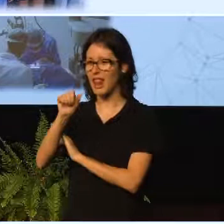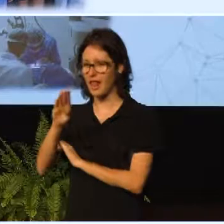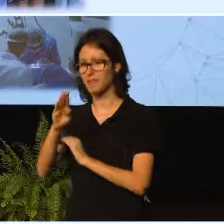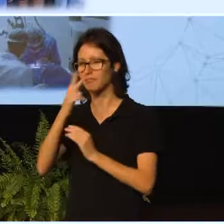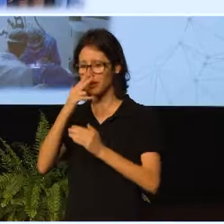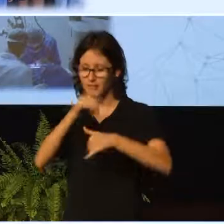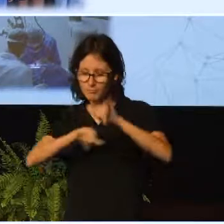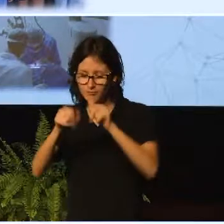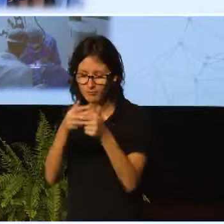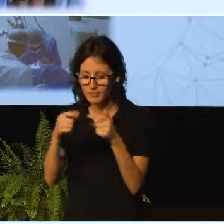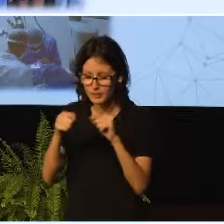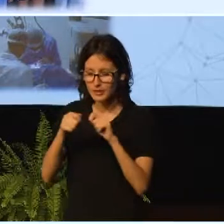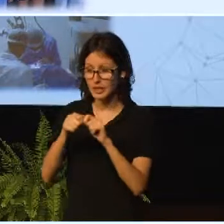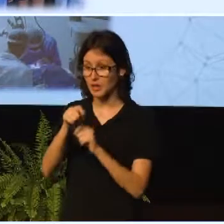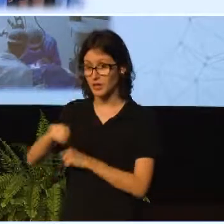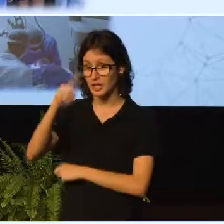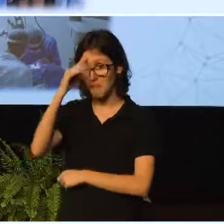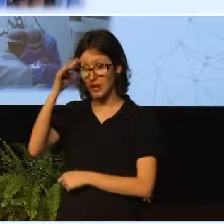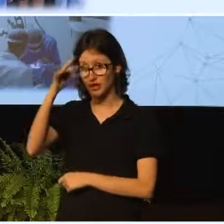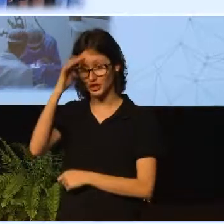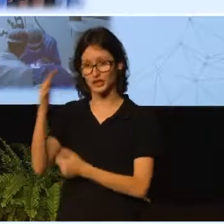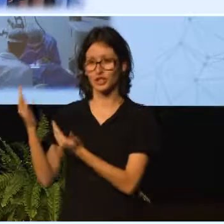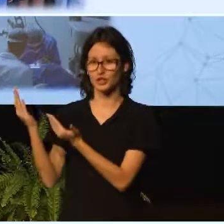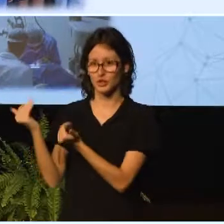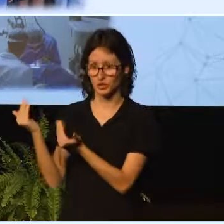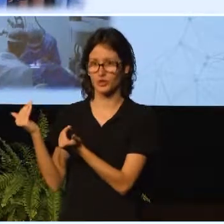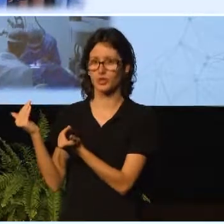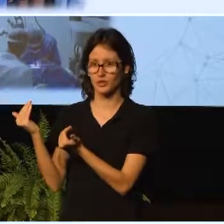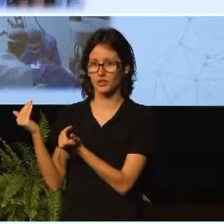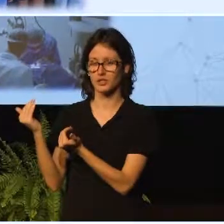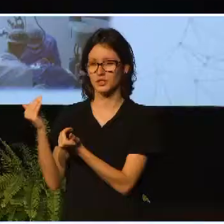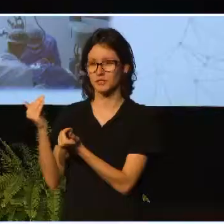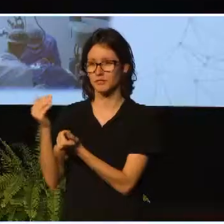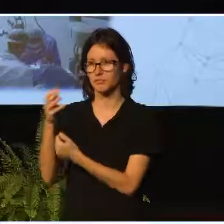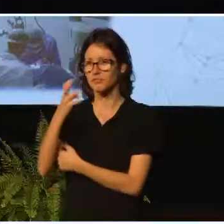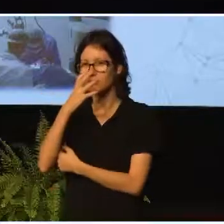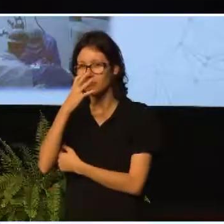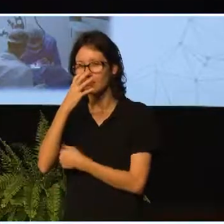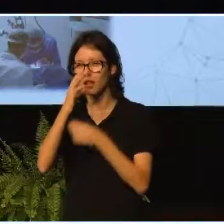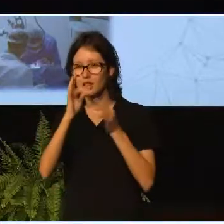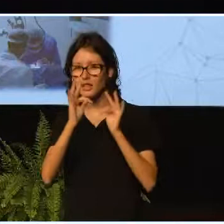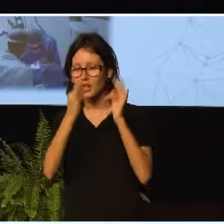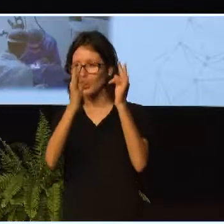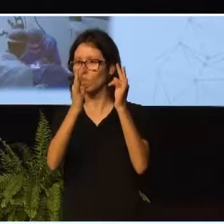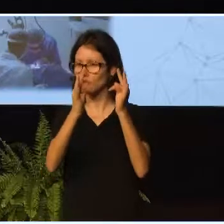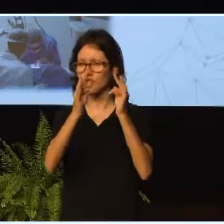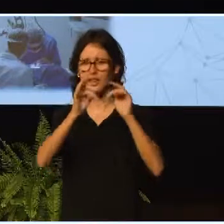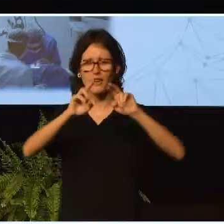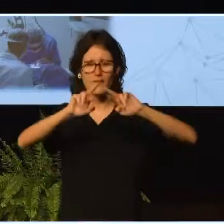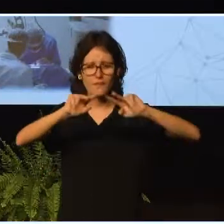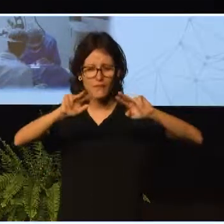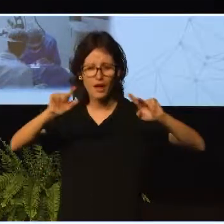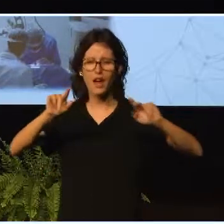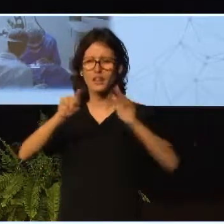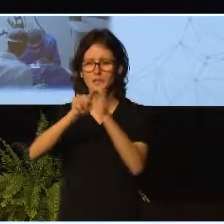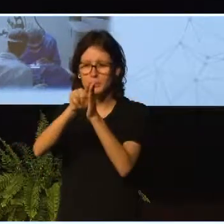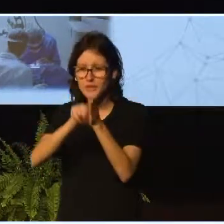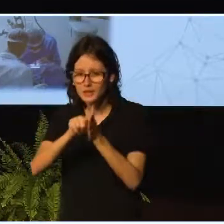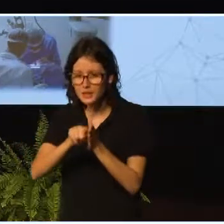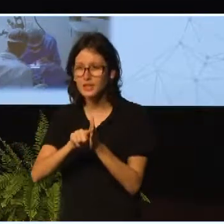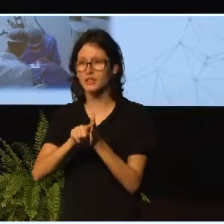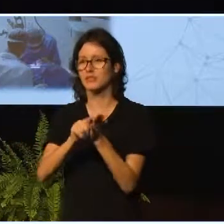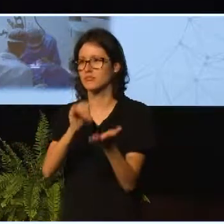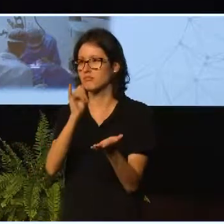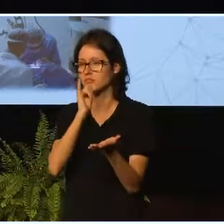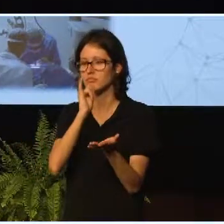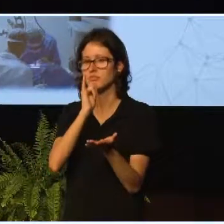são jovens, imagina vocês vendo tecnologias diversas de pesquisa, por